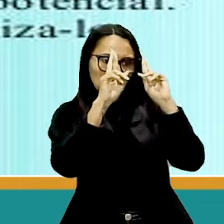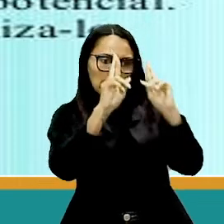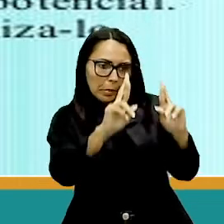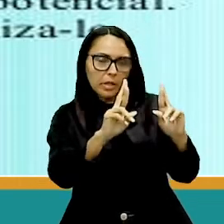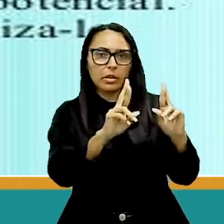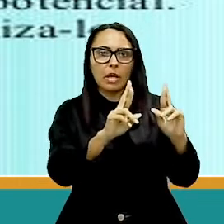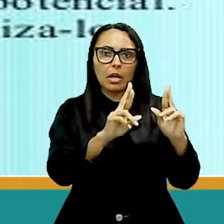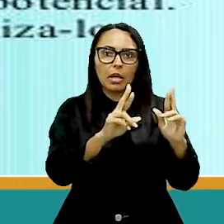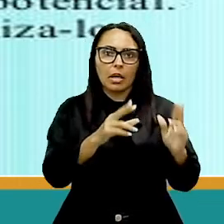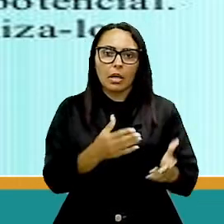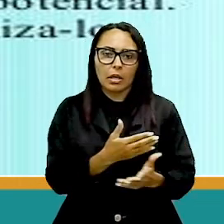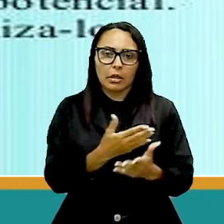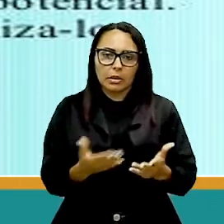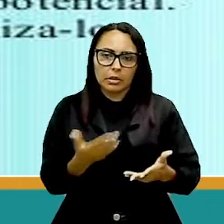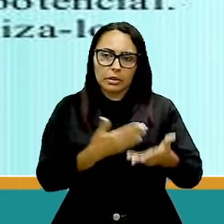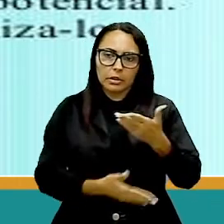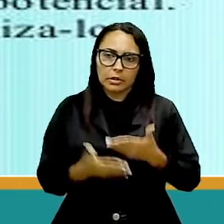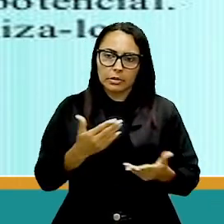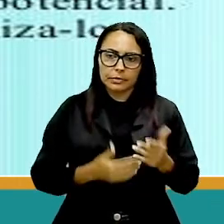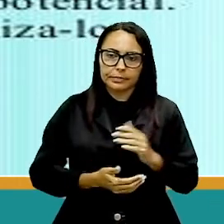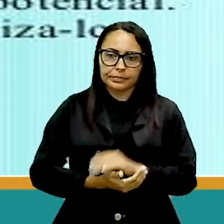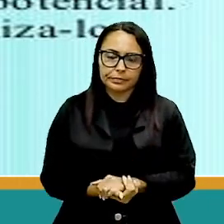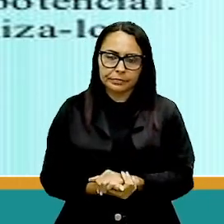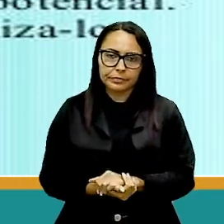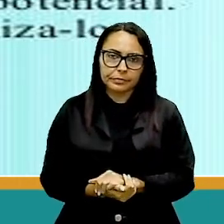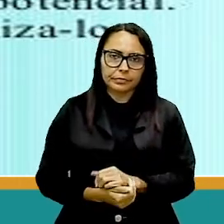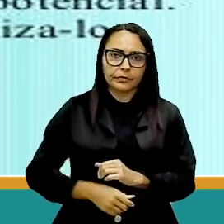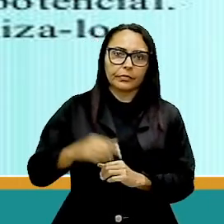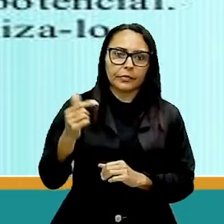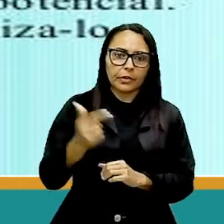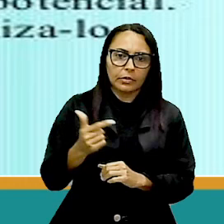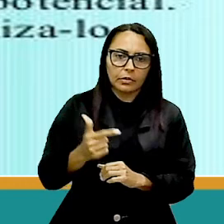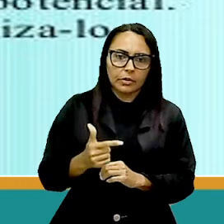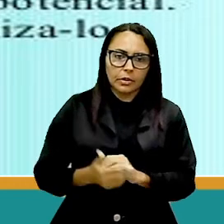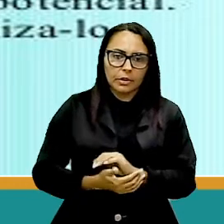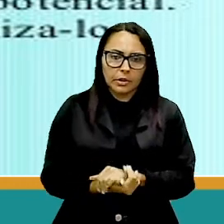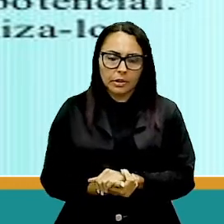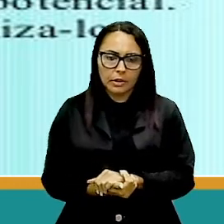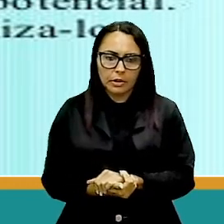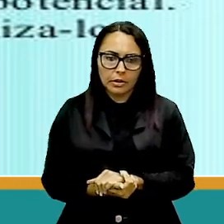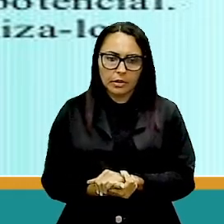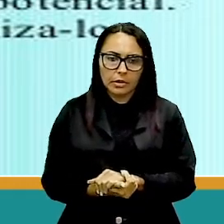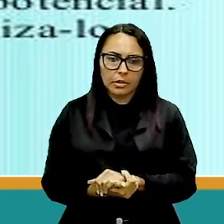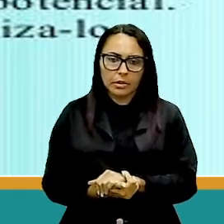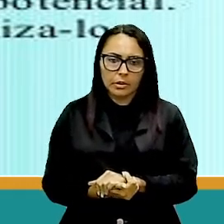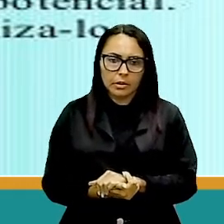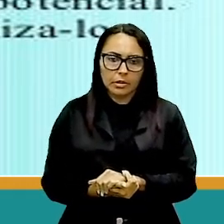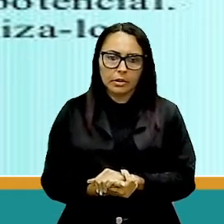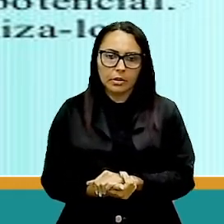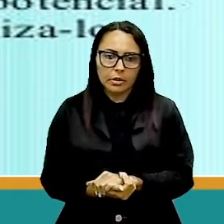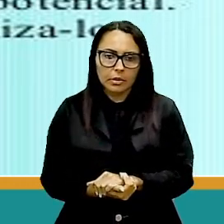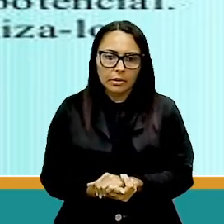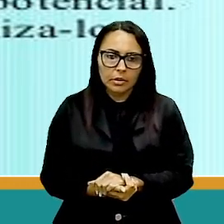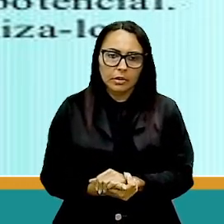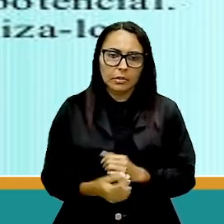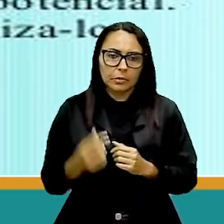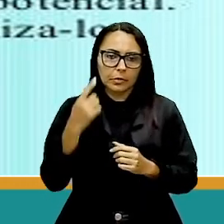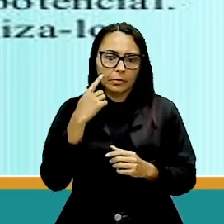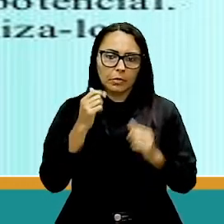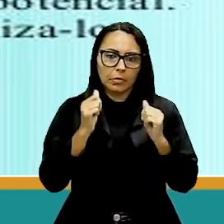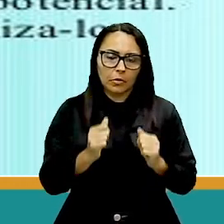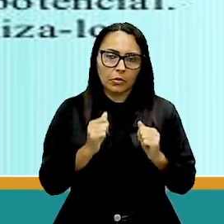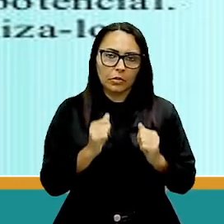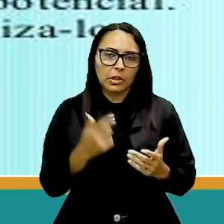aquele que está a liderar? Segunda questão aqui que a gente precisa dar uma olhadinha. O poder pode existir, mas não